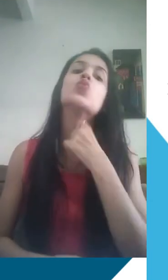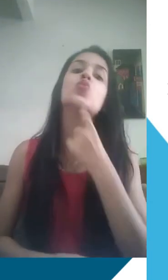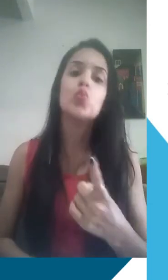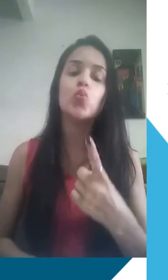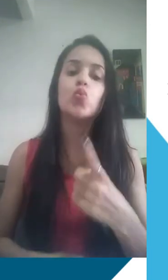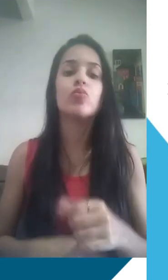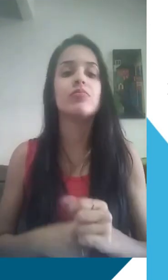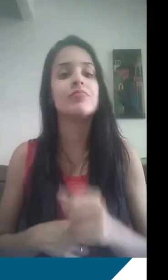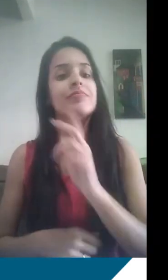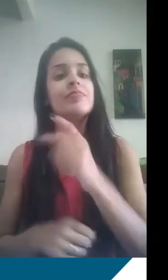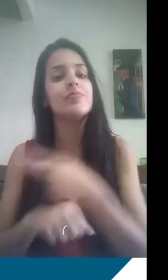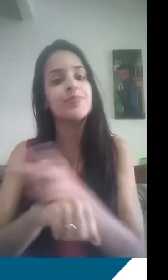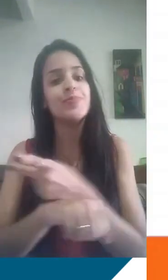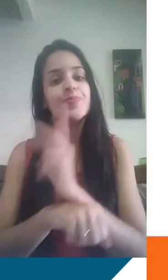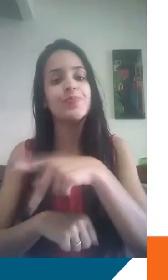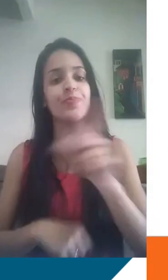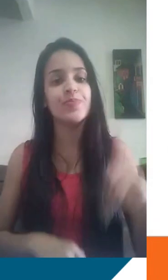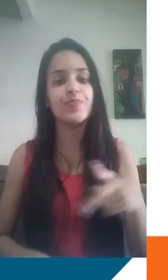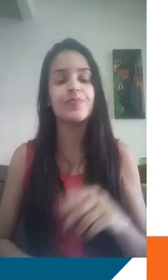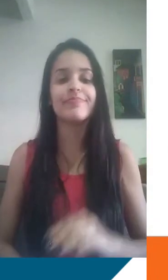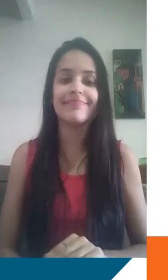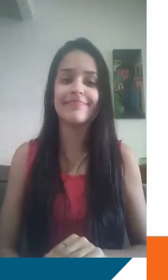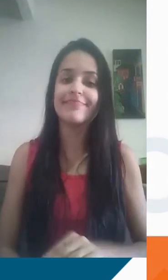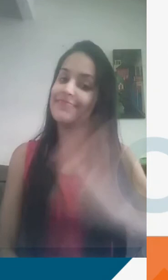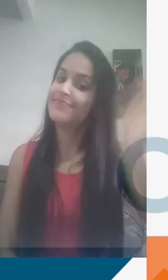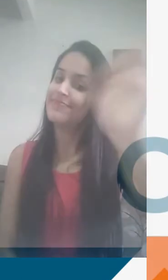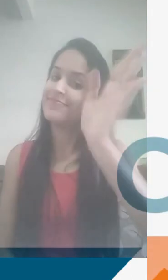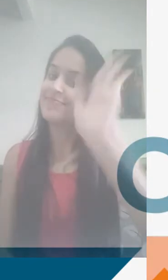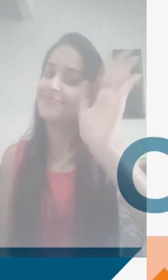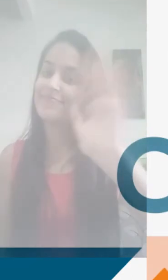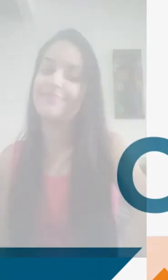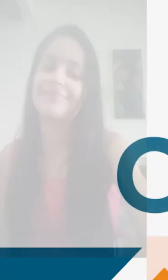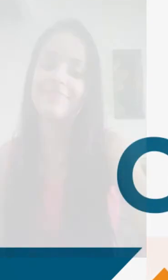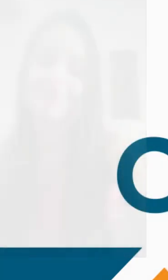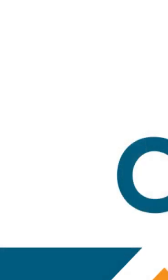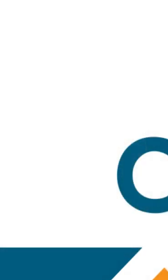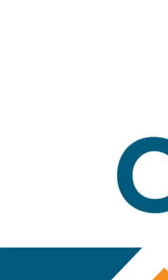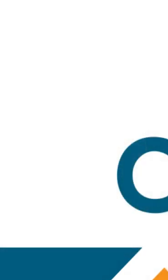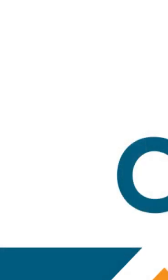Bons estudos. Segue a bibliografia. Até a próxima semana.